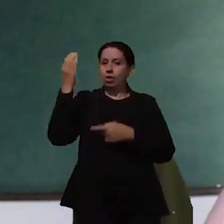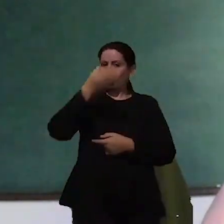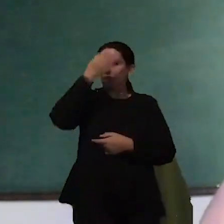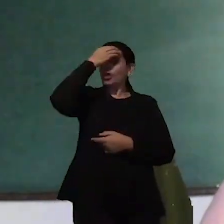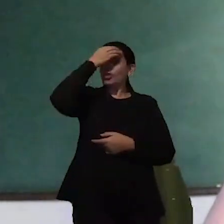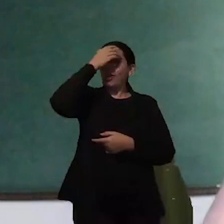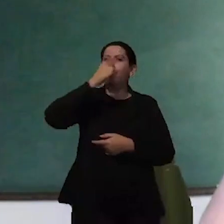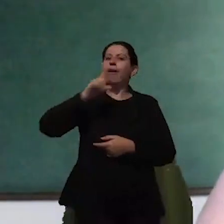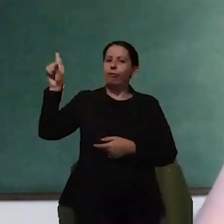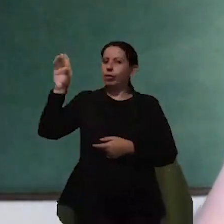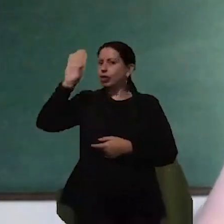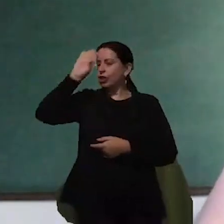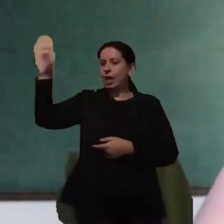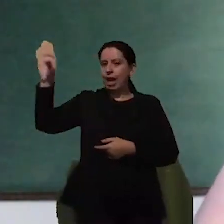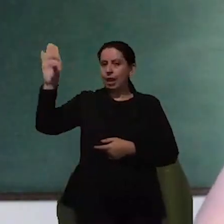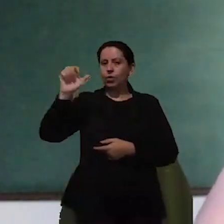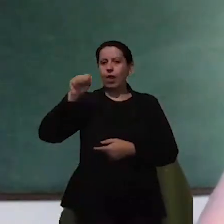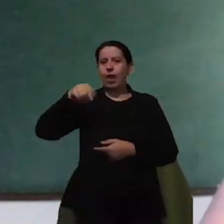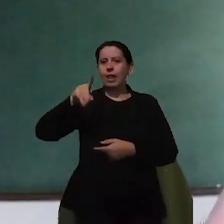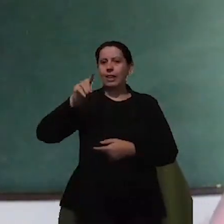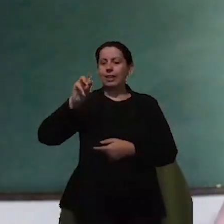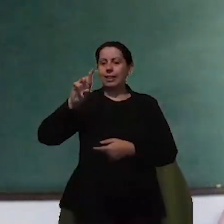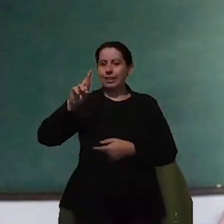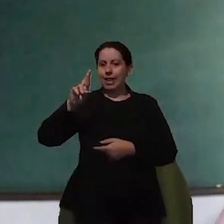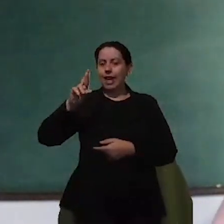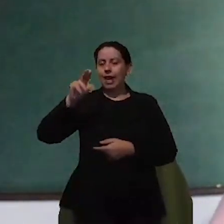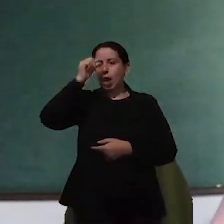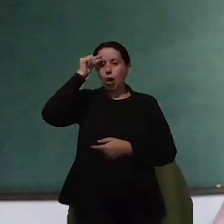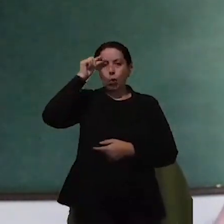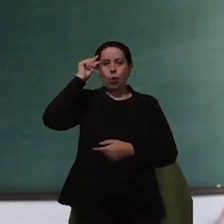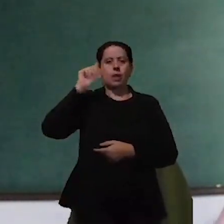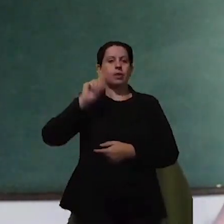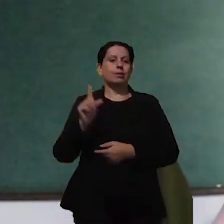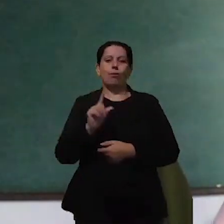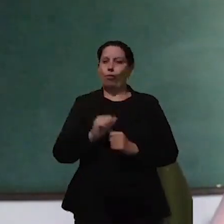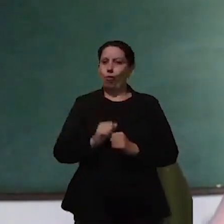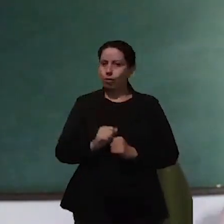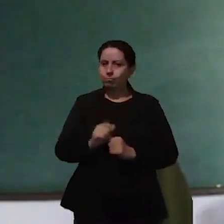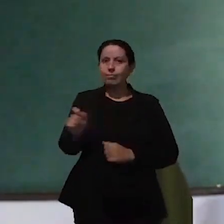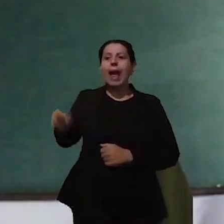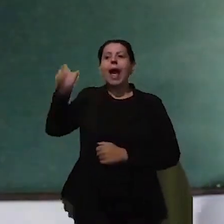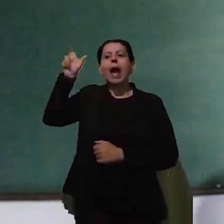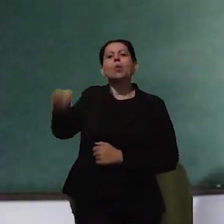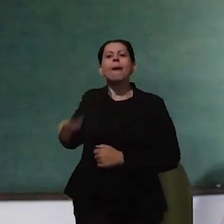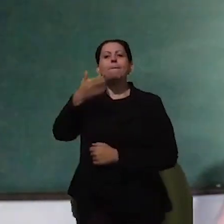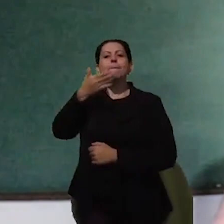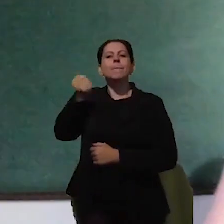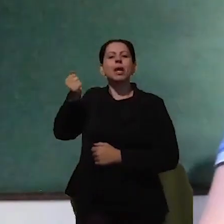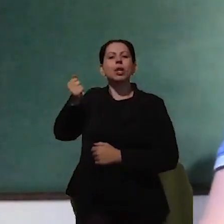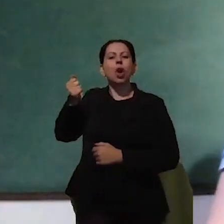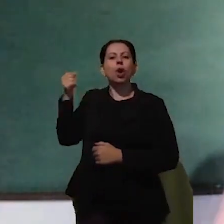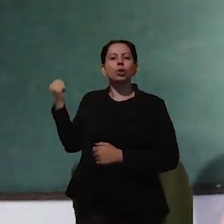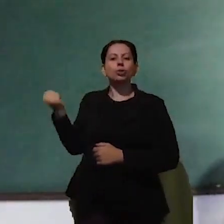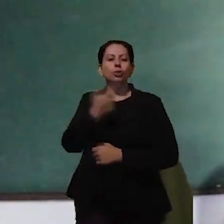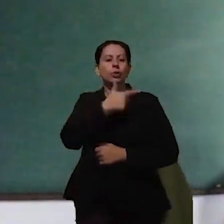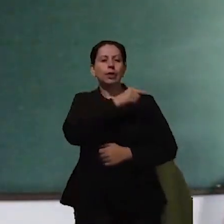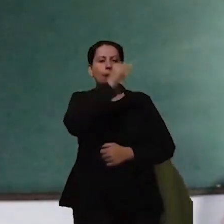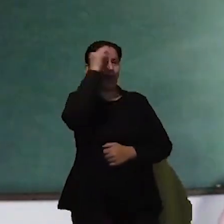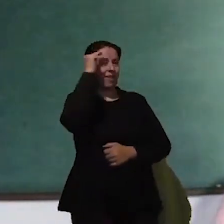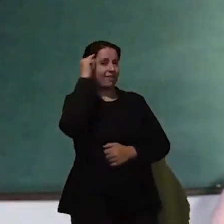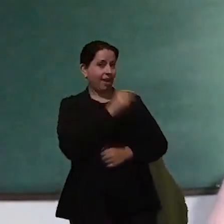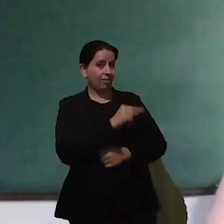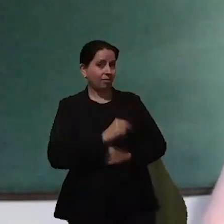André Luiz não foi, não. Alguém aqui é melhor que André Luiz? Nem pensar, né? E ele